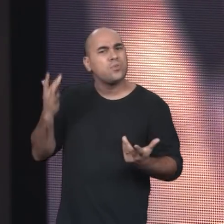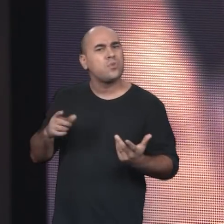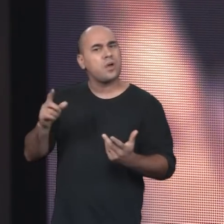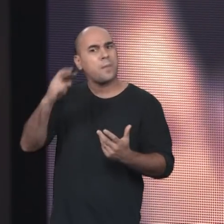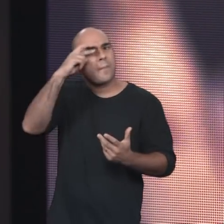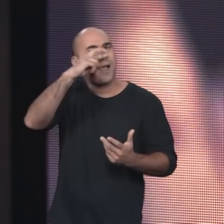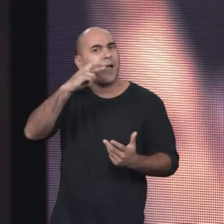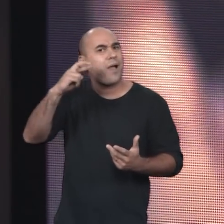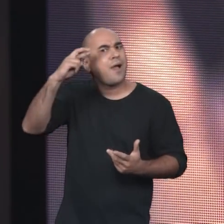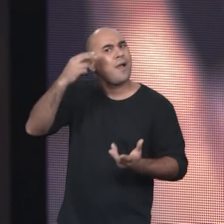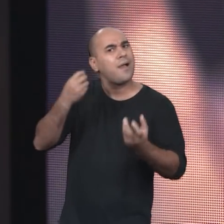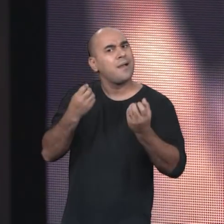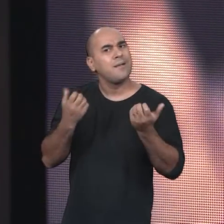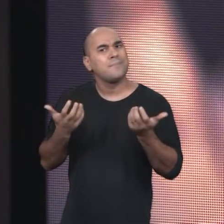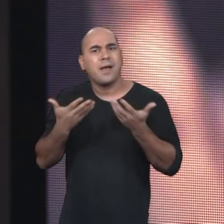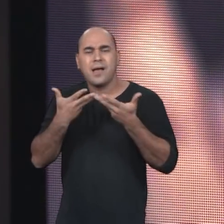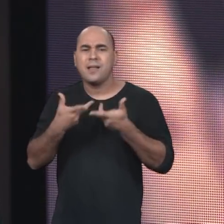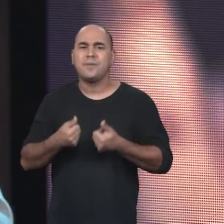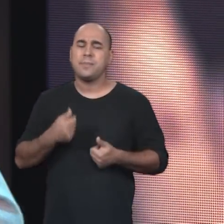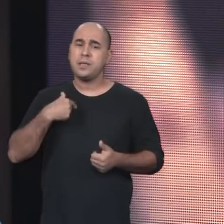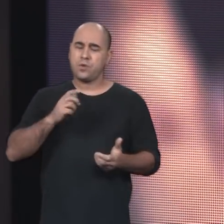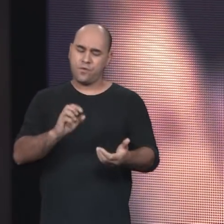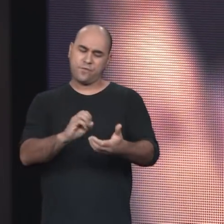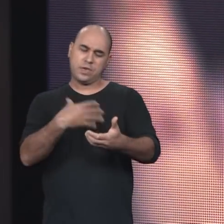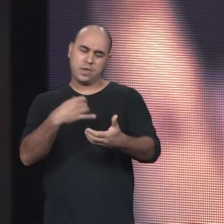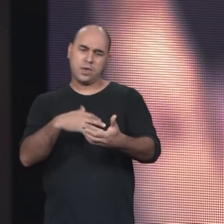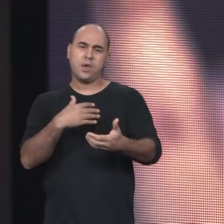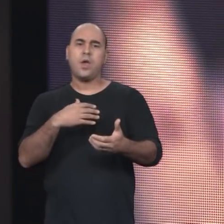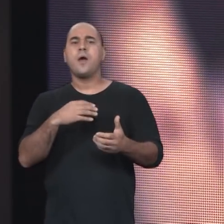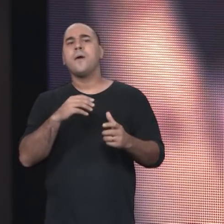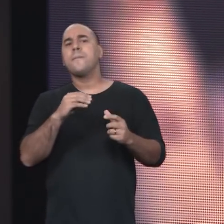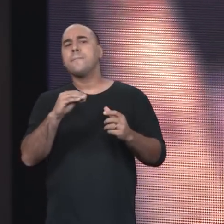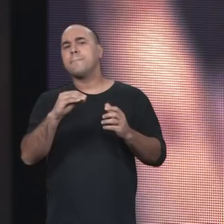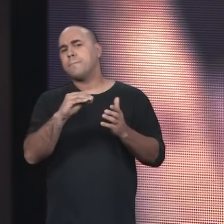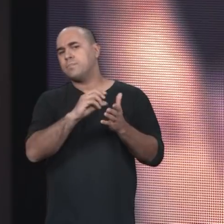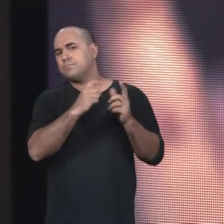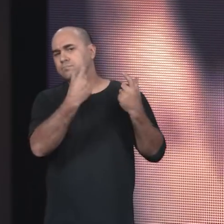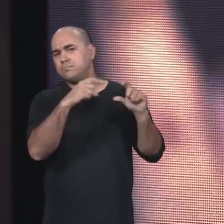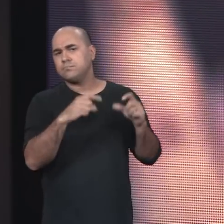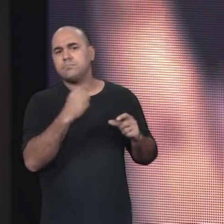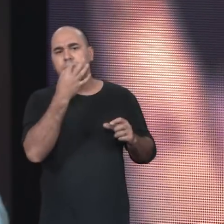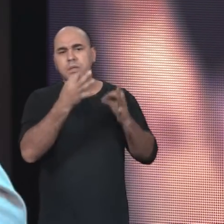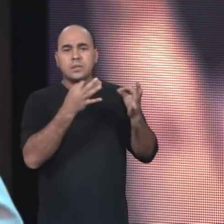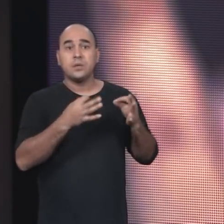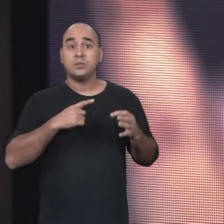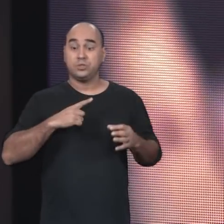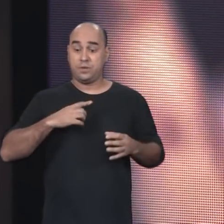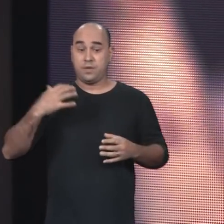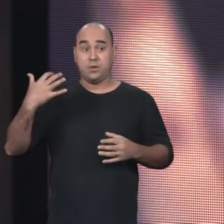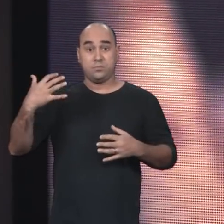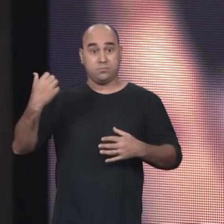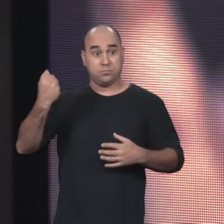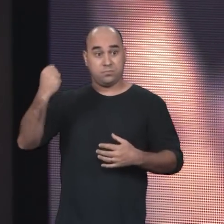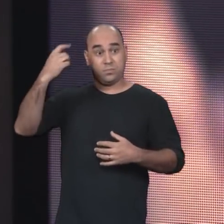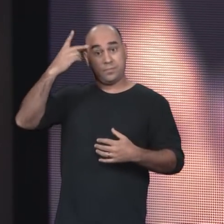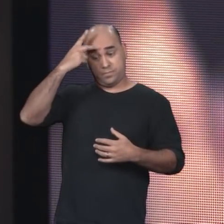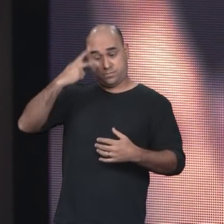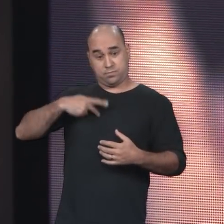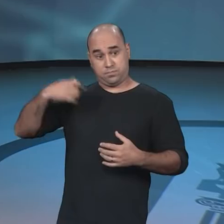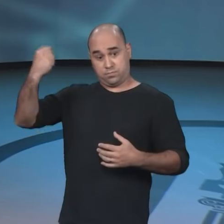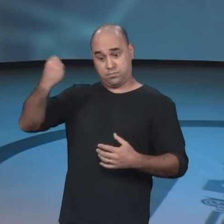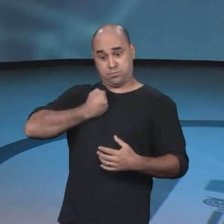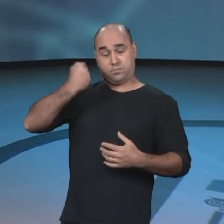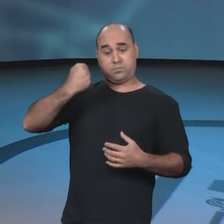bastante, que eu recebi algumas mensagens que a equipe da Novo Tempo passou, e alguém que estava a ponto de tirar a própria vida